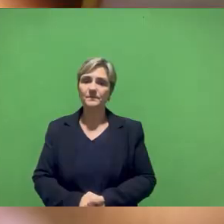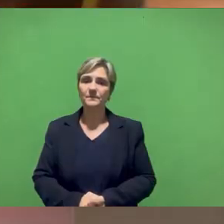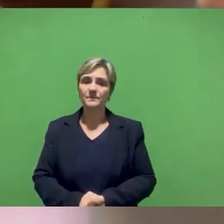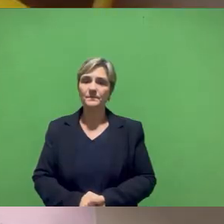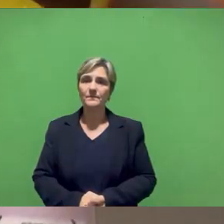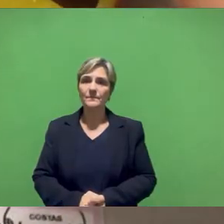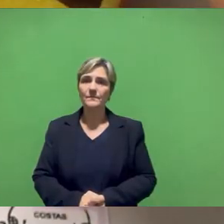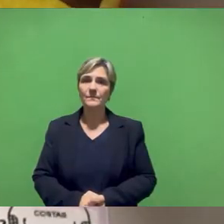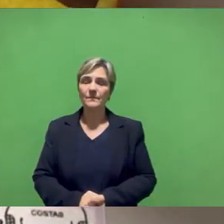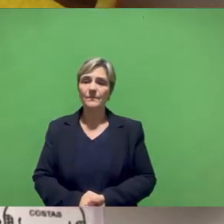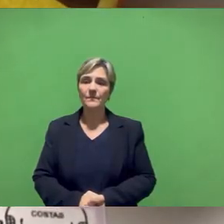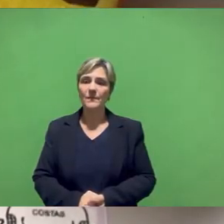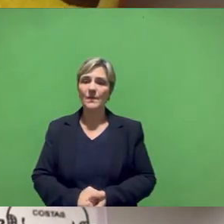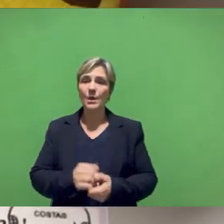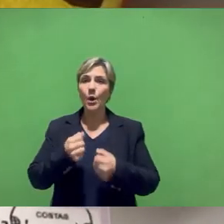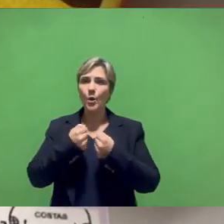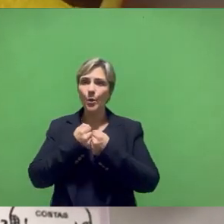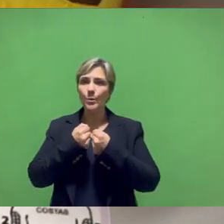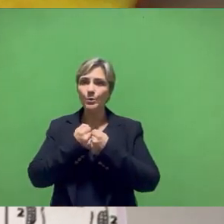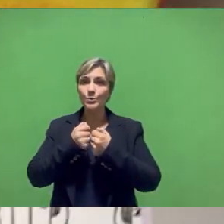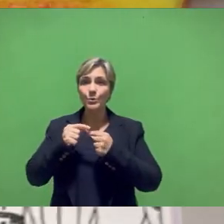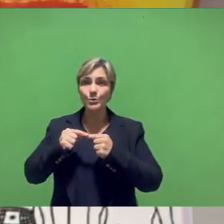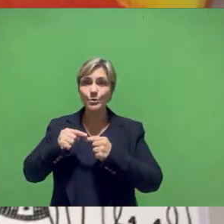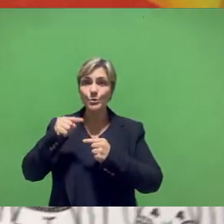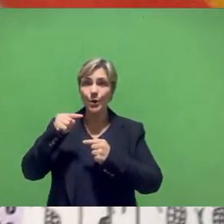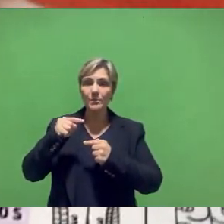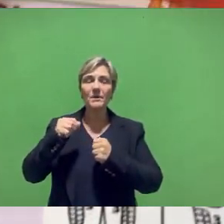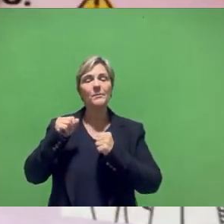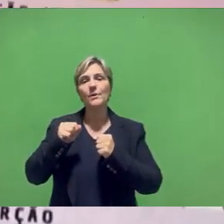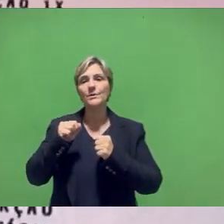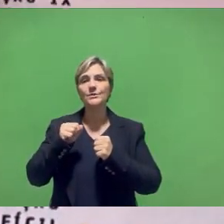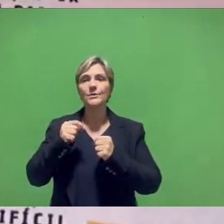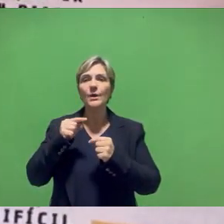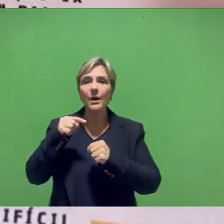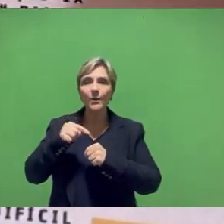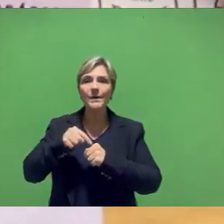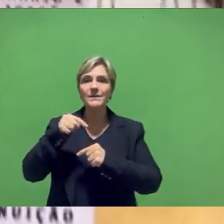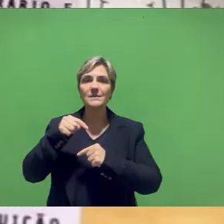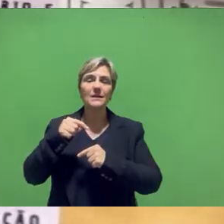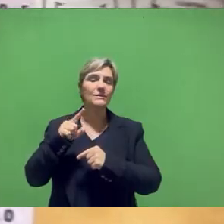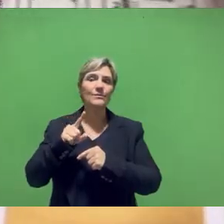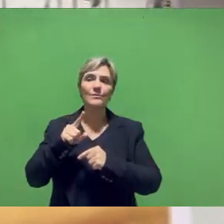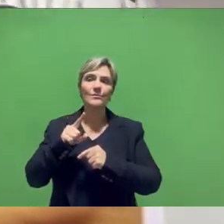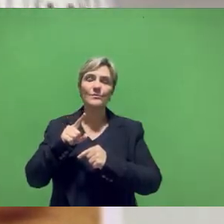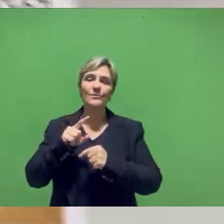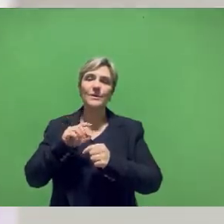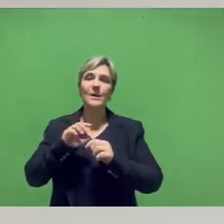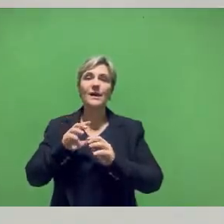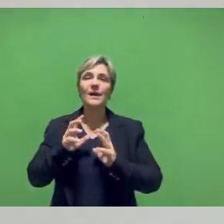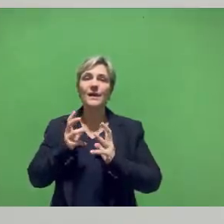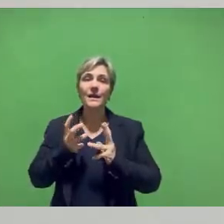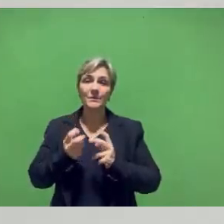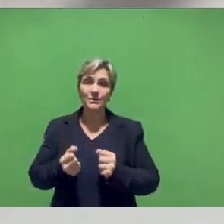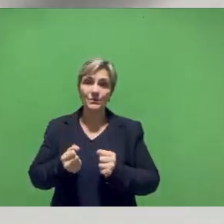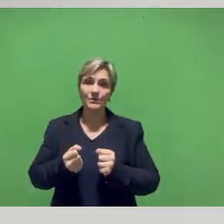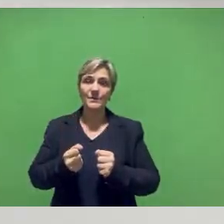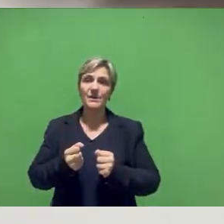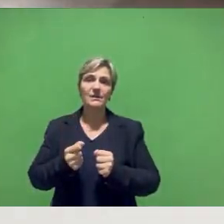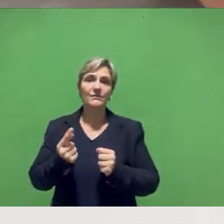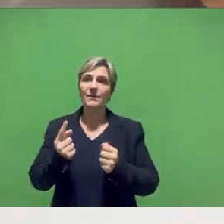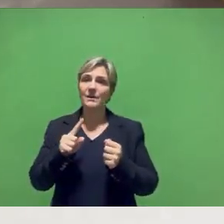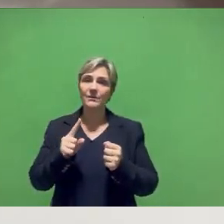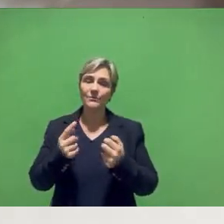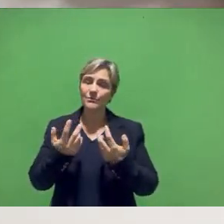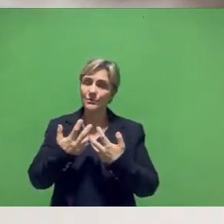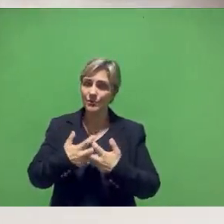apertada, o músculo vem para cima, ó. E aí pode atingir o músculo, não vai ser absorvido onde precisa ser, não vai funcionar